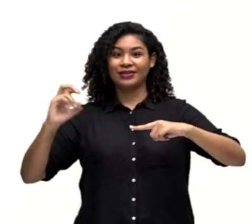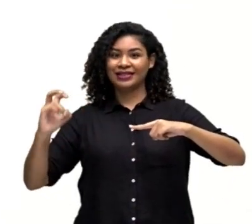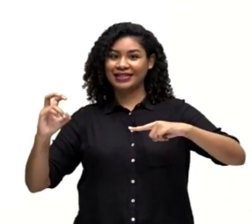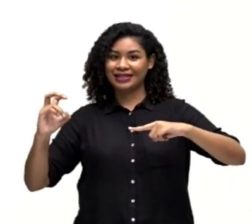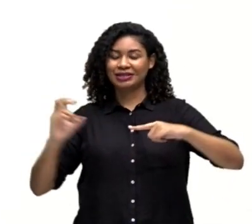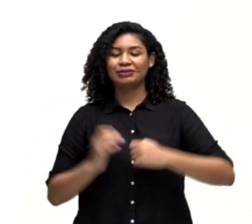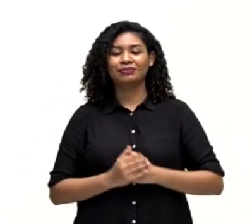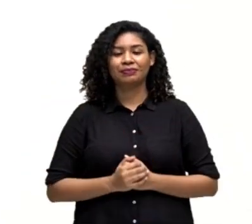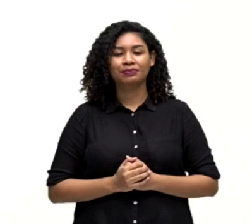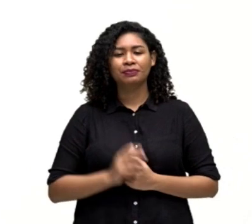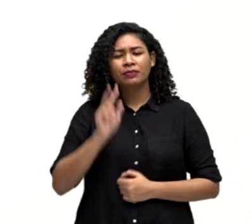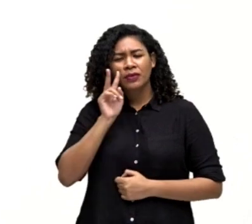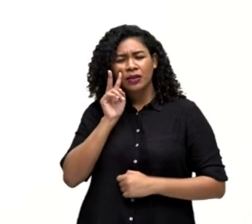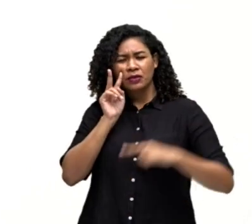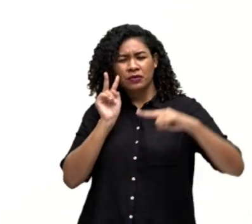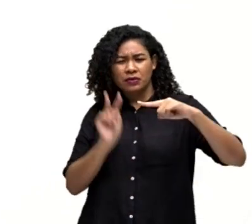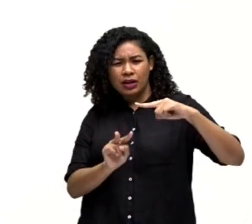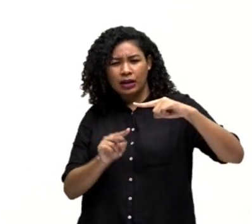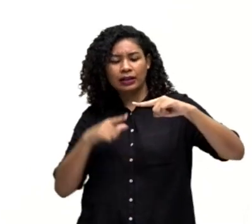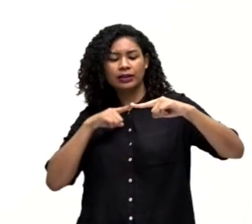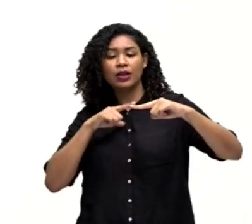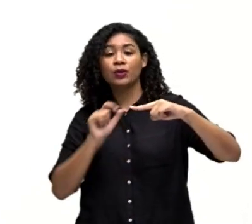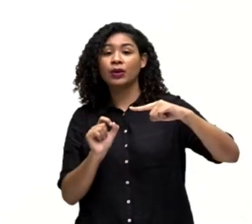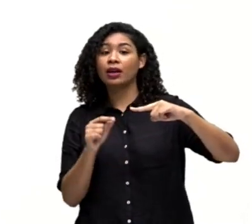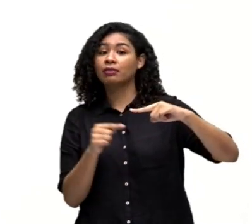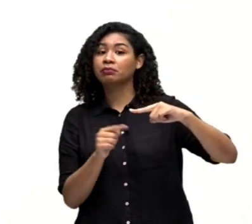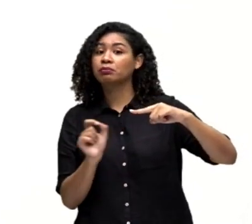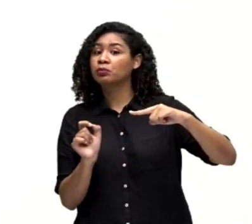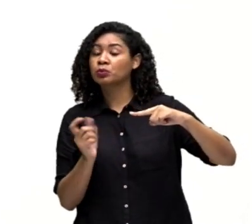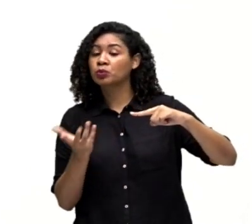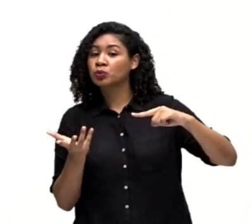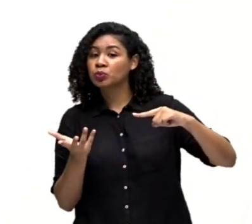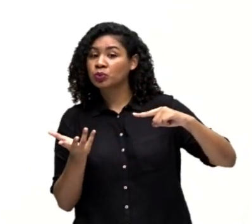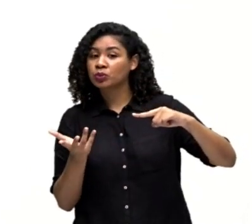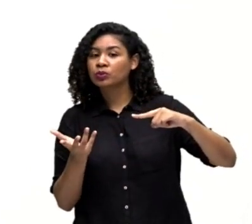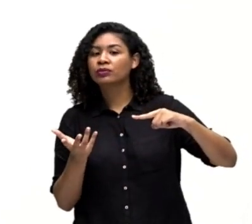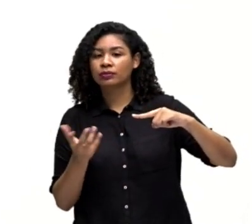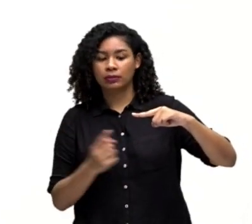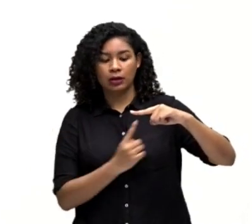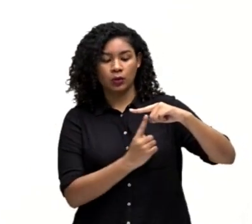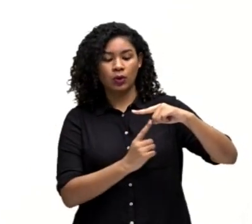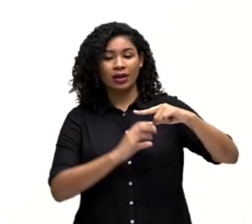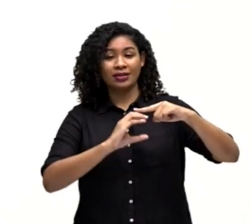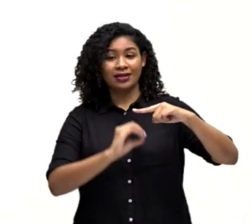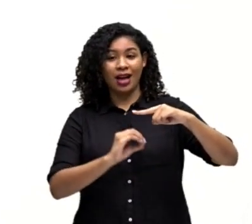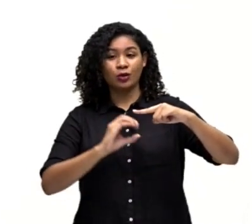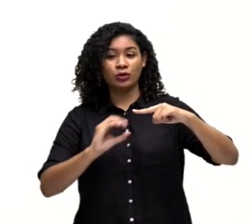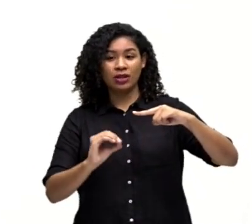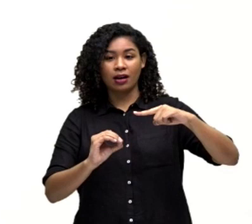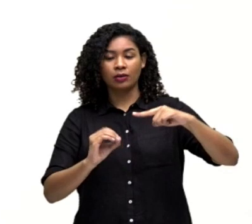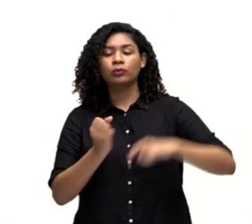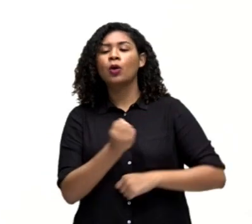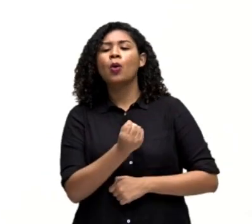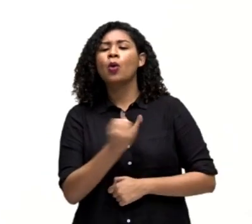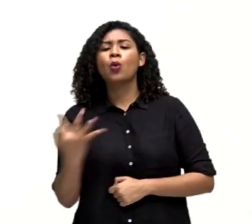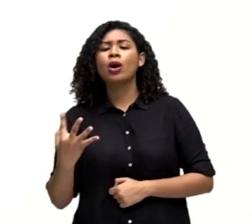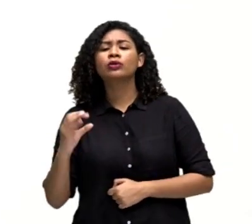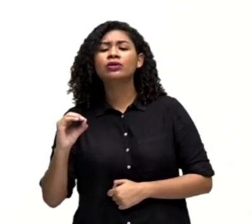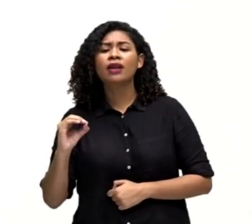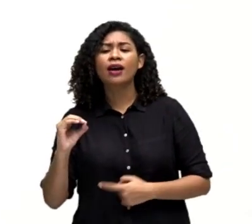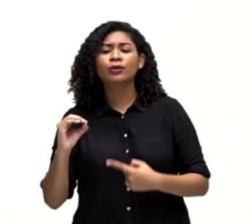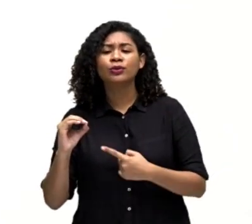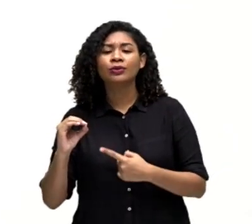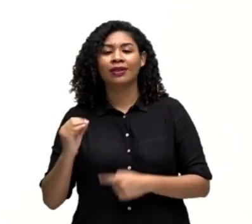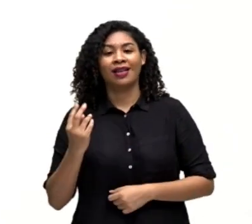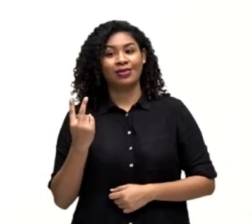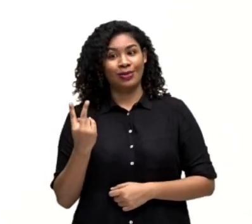nosso denominador, o nosso número, aliás, ele possui 2 zeros, já que é igual a 100. Se ele